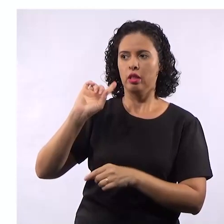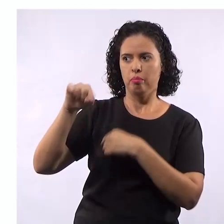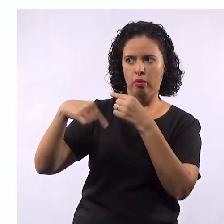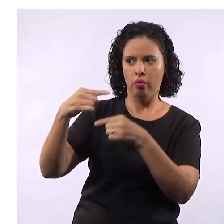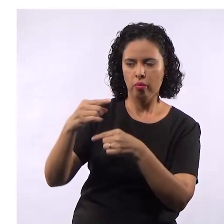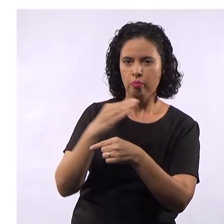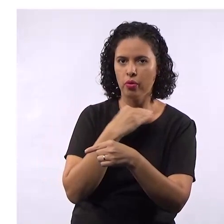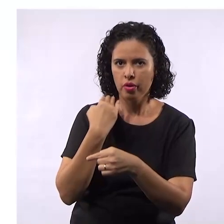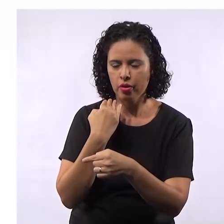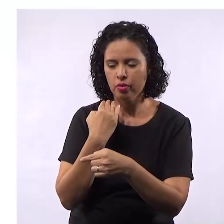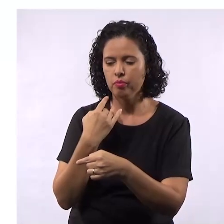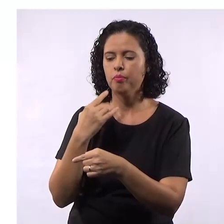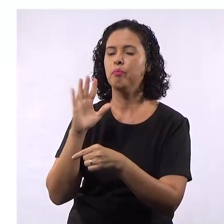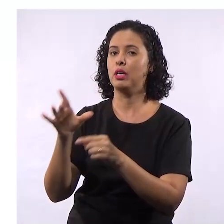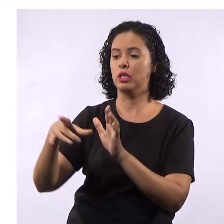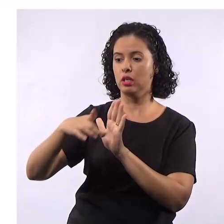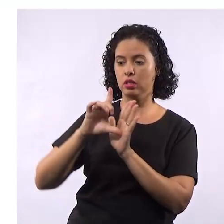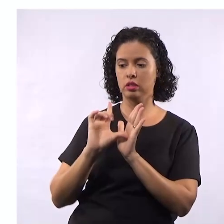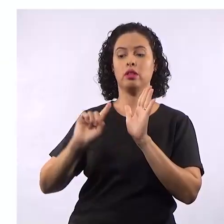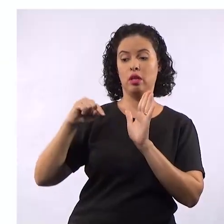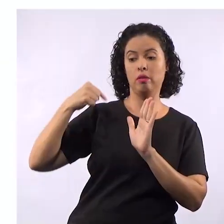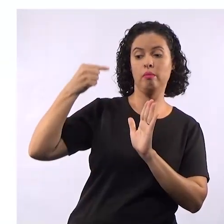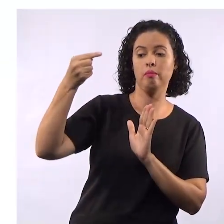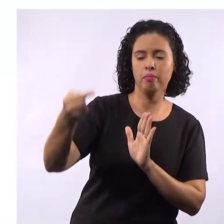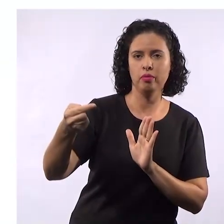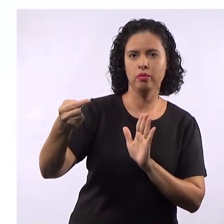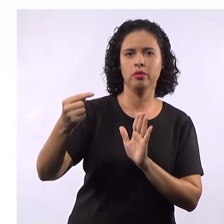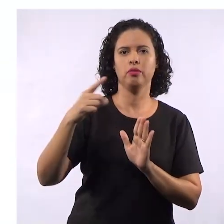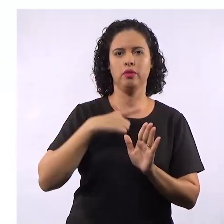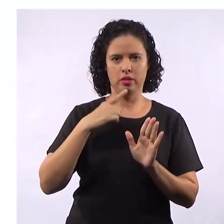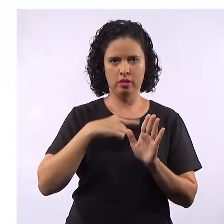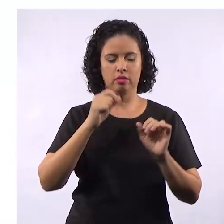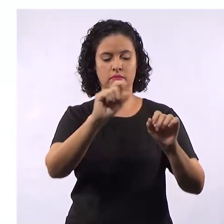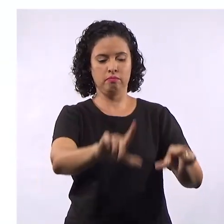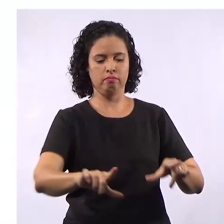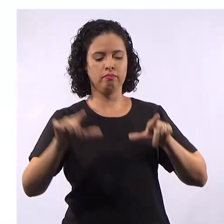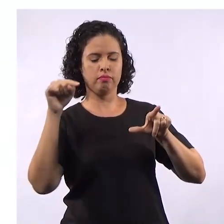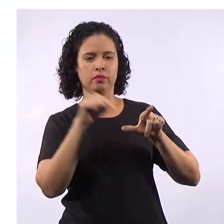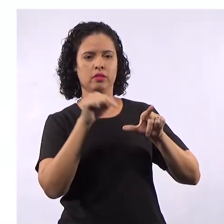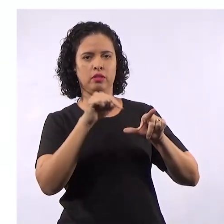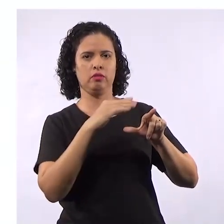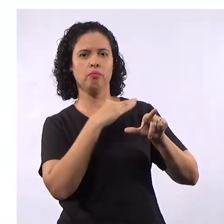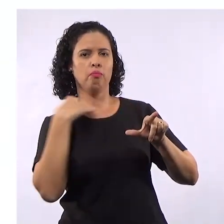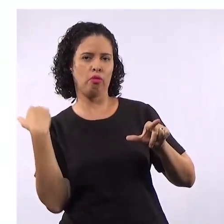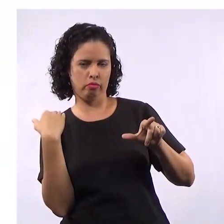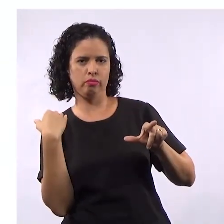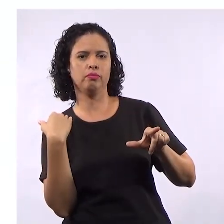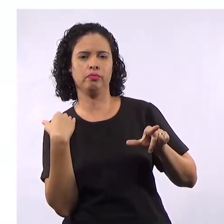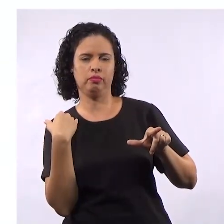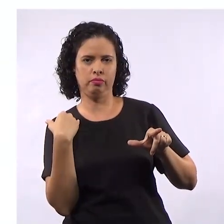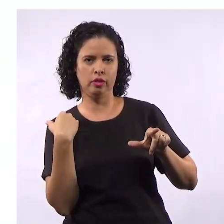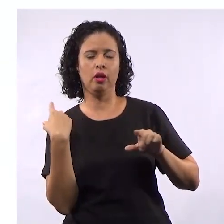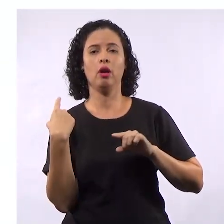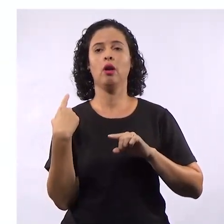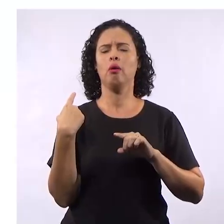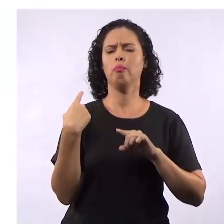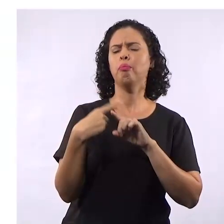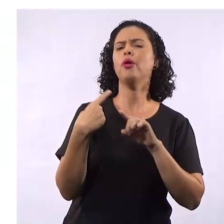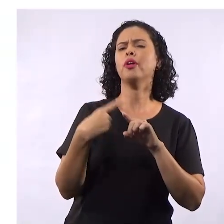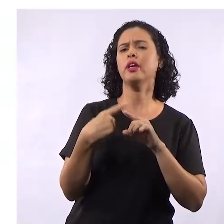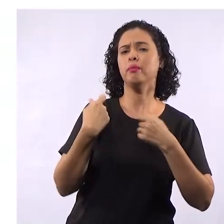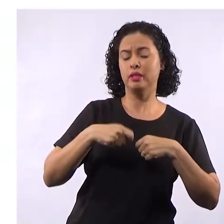sujeito de direito, tá? Também pode ser encontrada a denominação para a pessoa natural de pessoa física, tá? E aí nós temos o